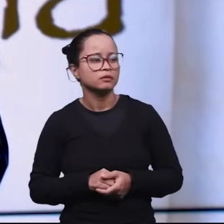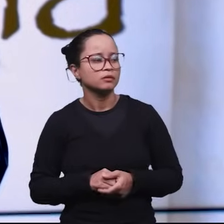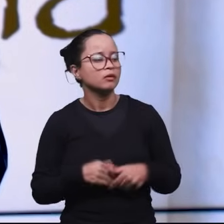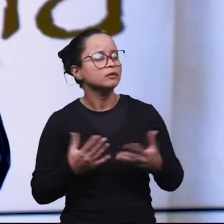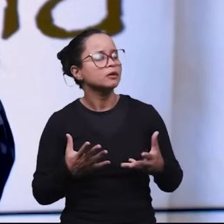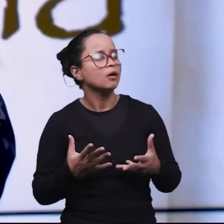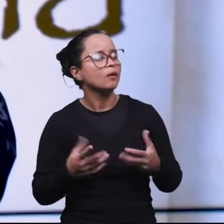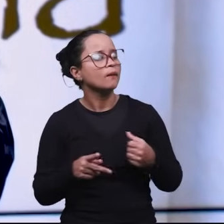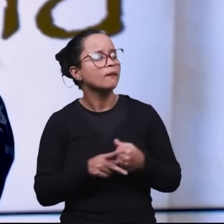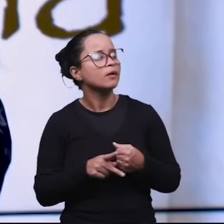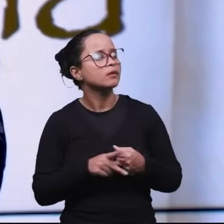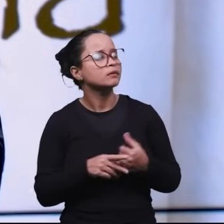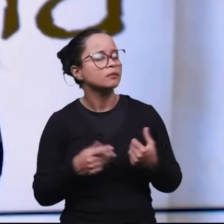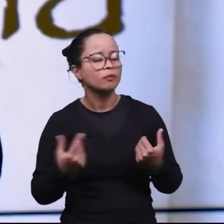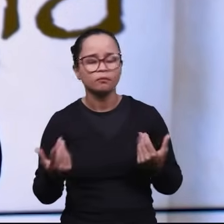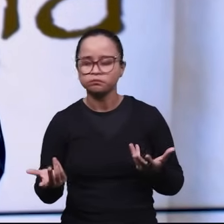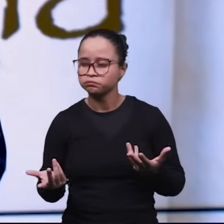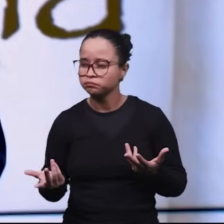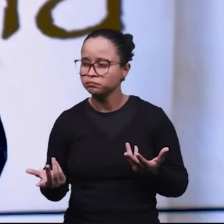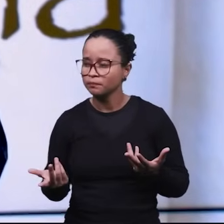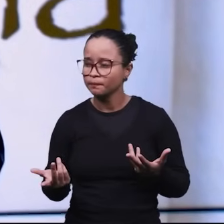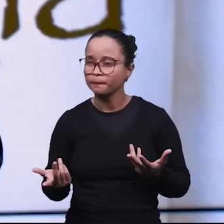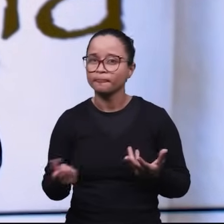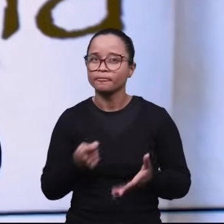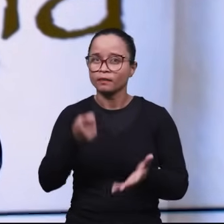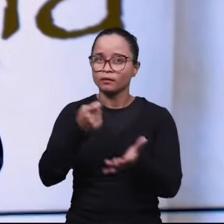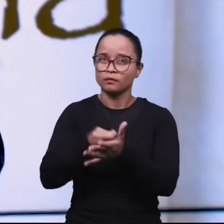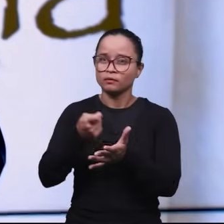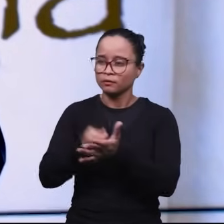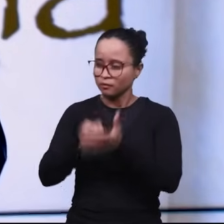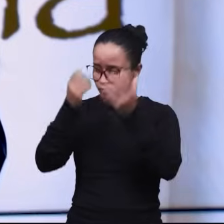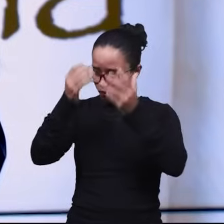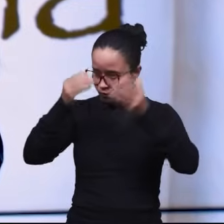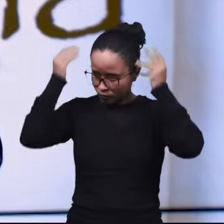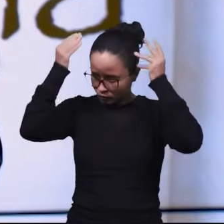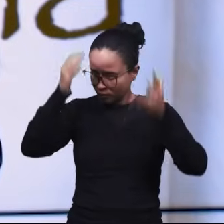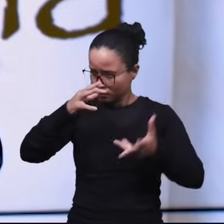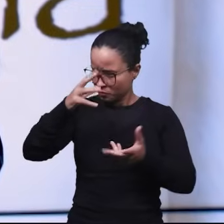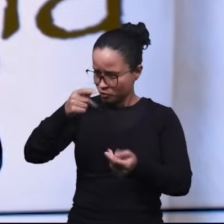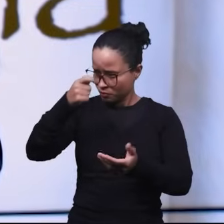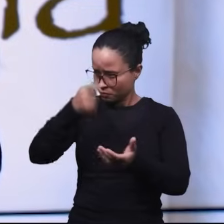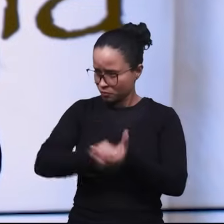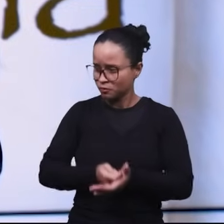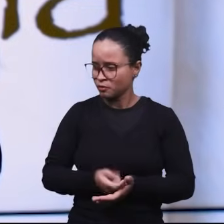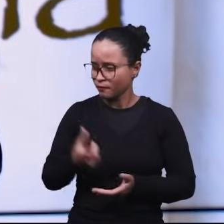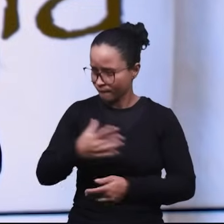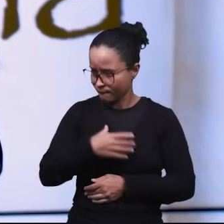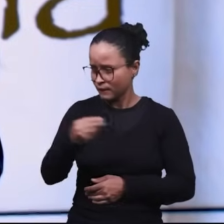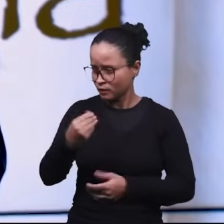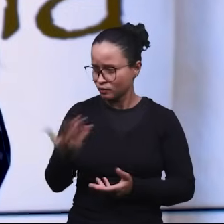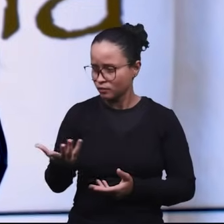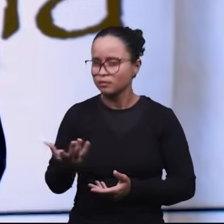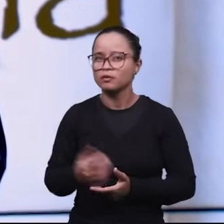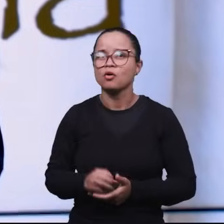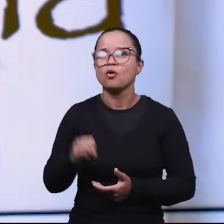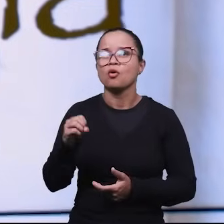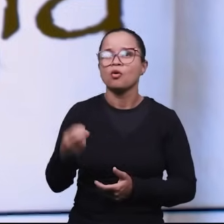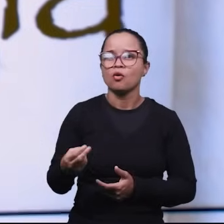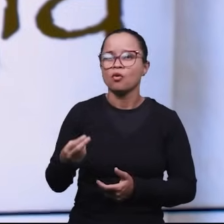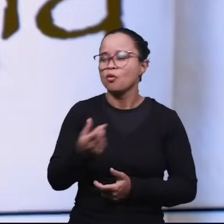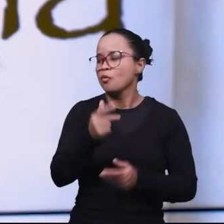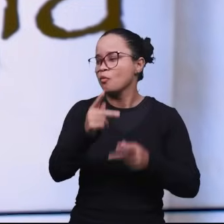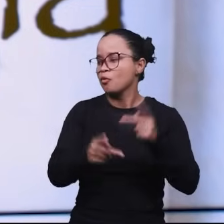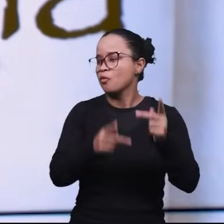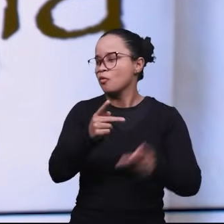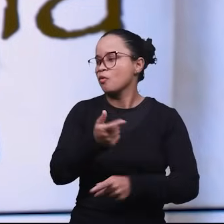Simão? De quem cobram os reis da terra o imposto ou o tributo? Dos seus filhos ou dos